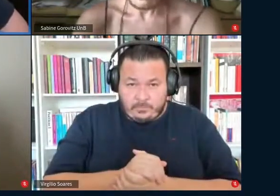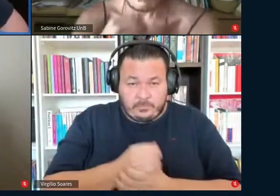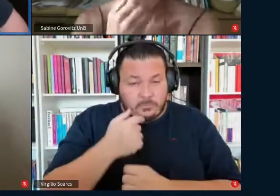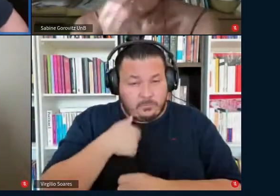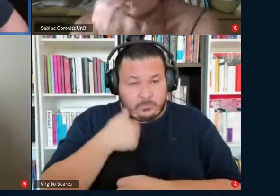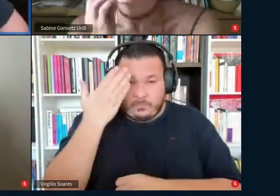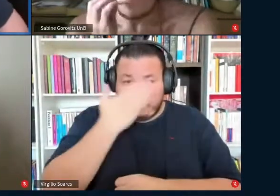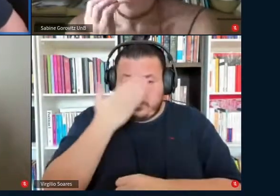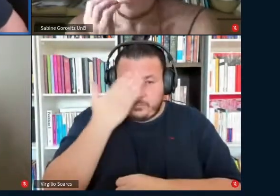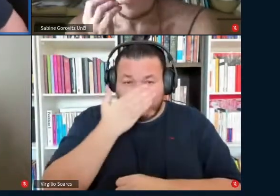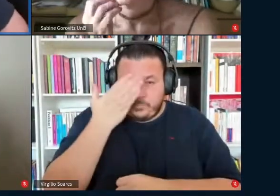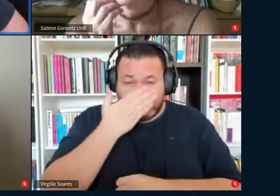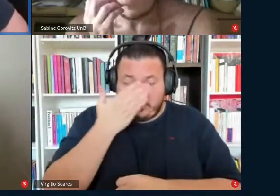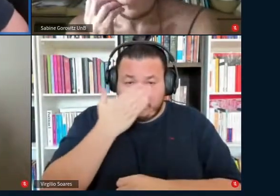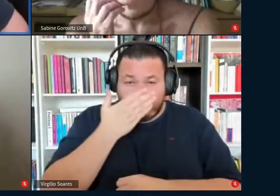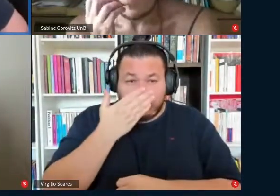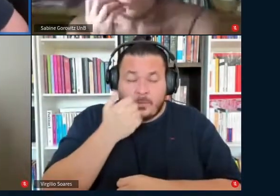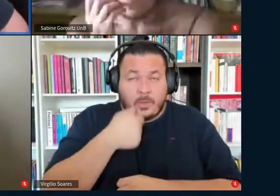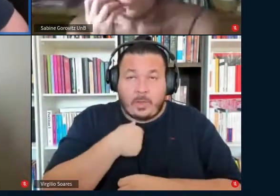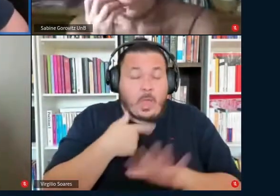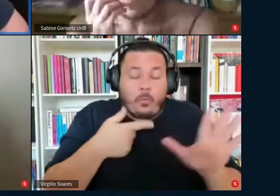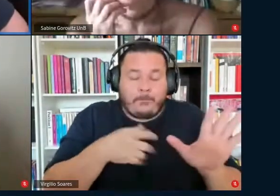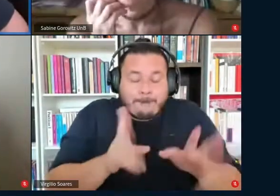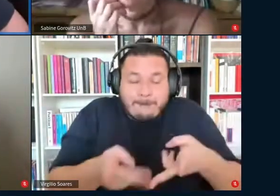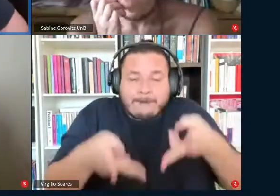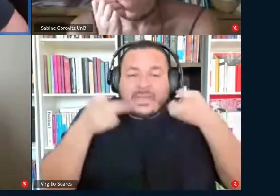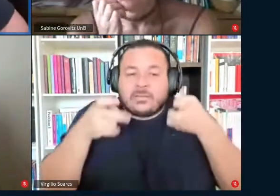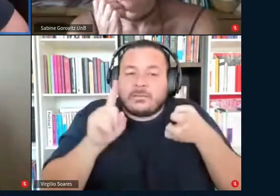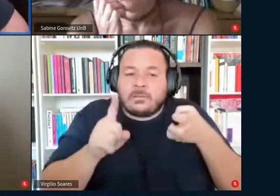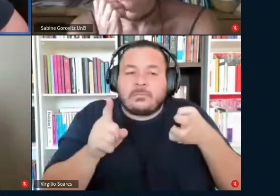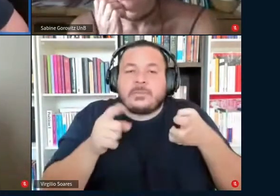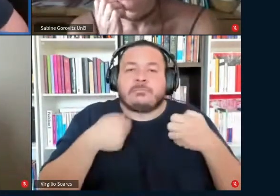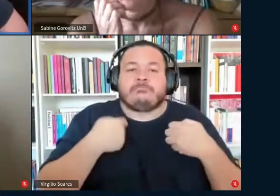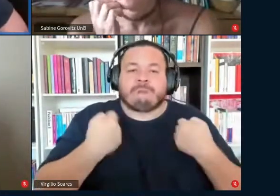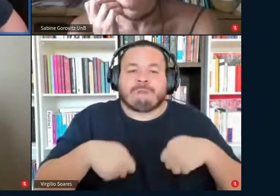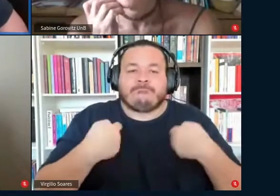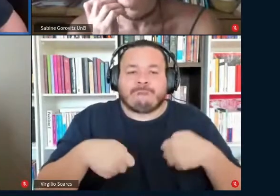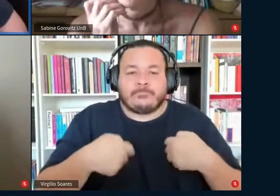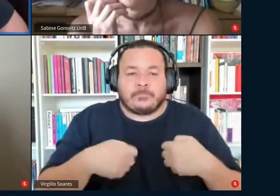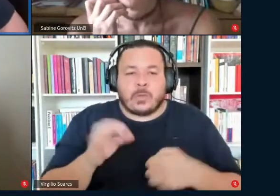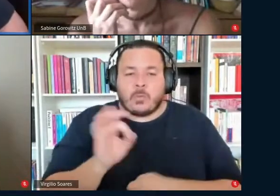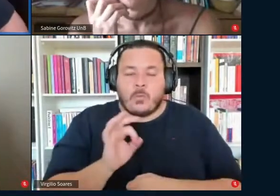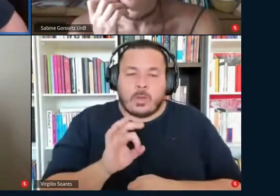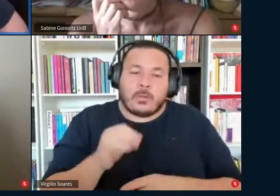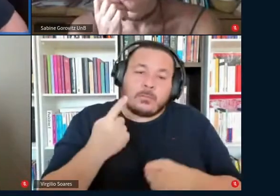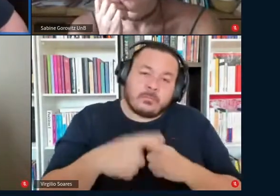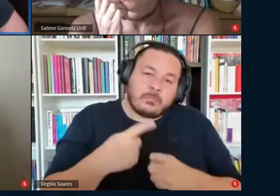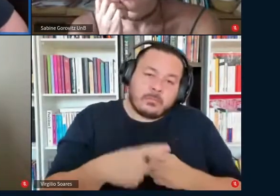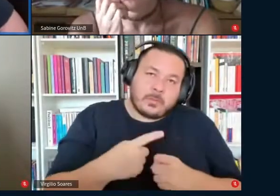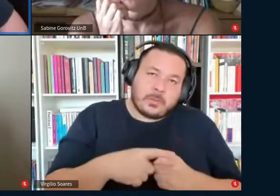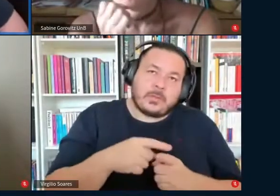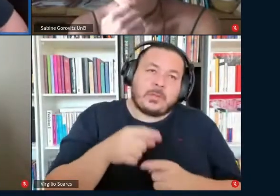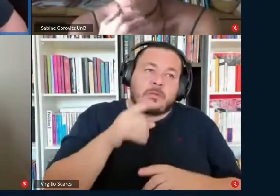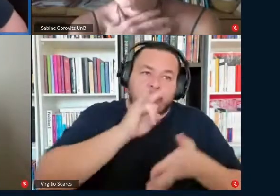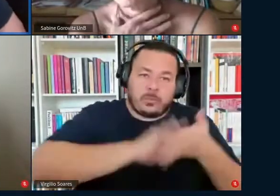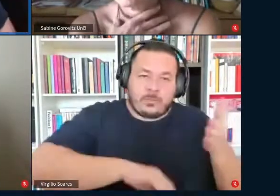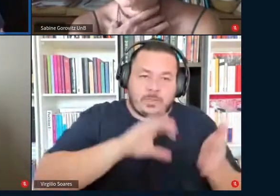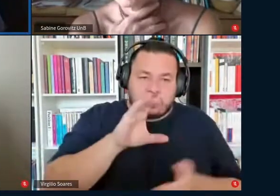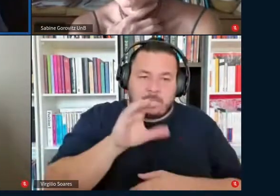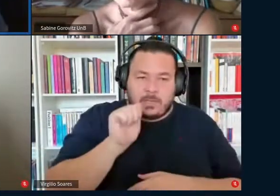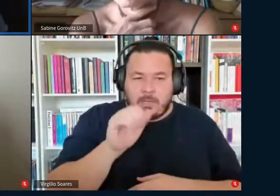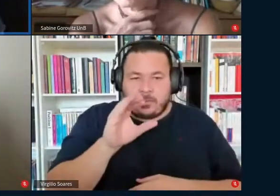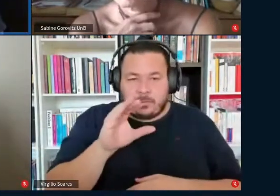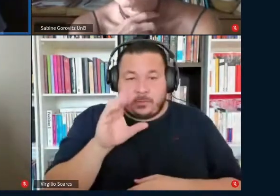vi necessidade a priori, porque o documento da CACD, que está nos anexos,